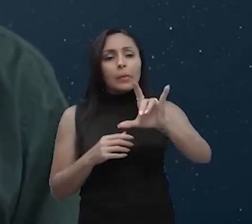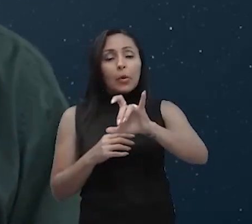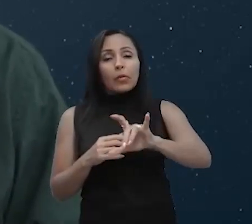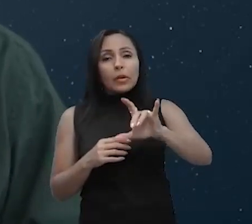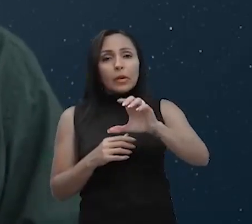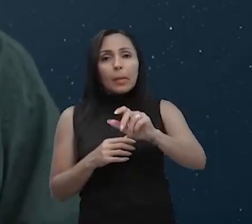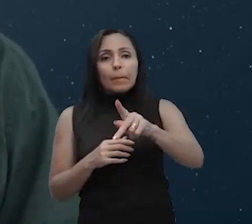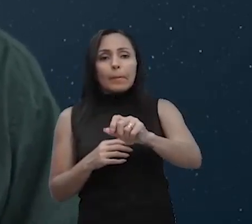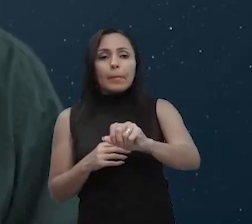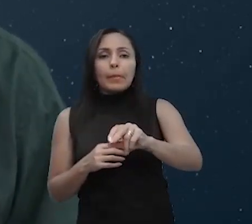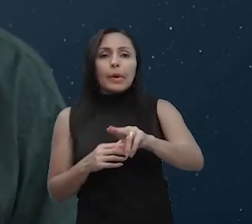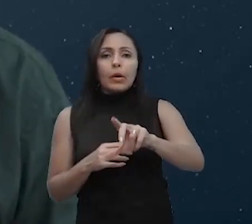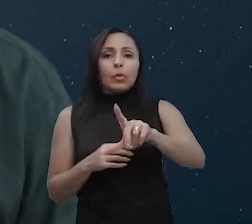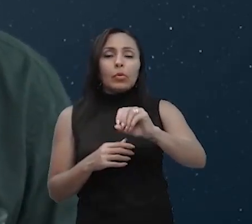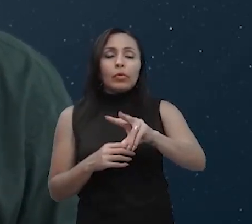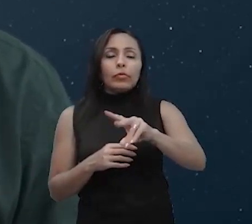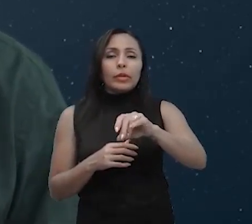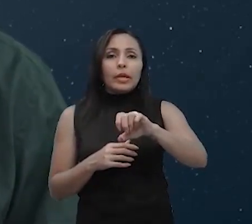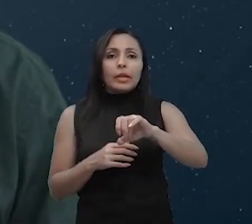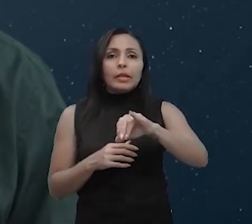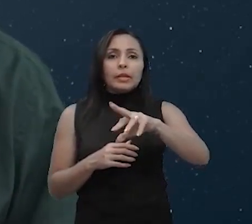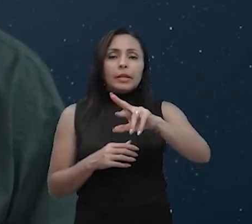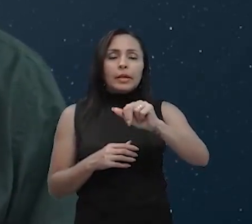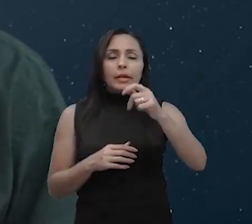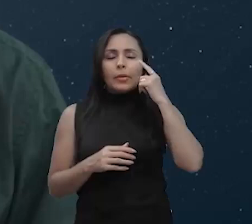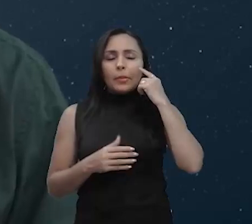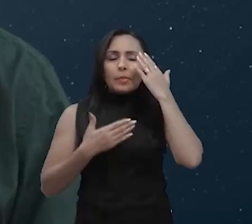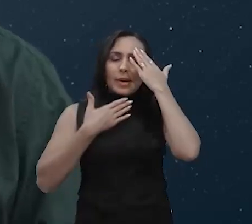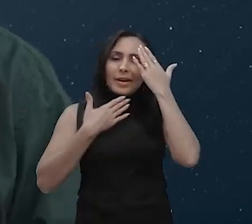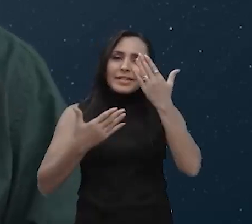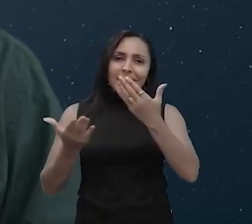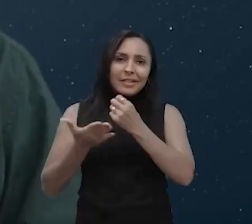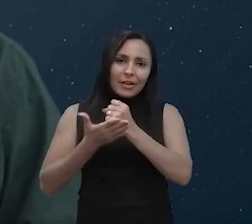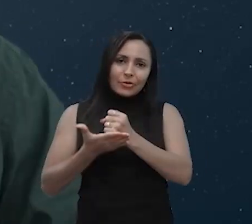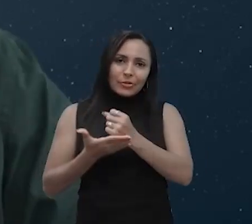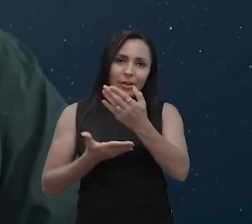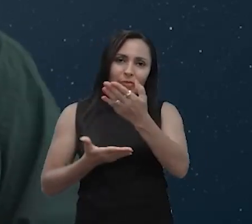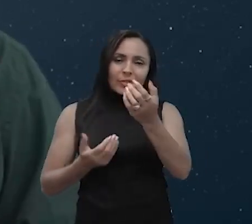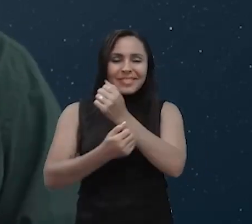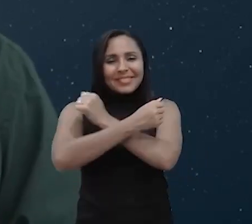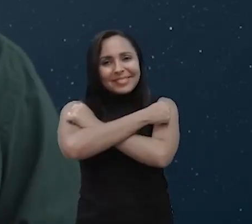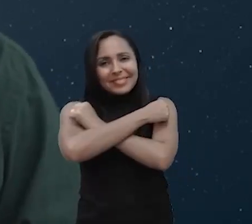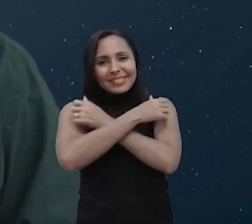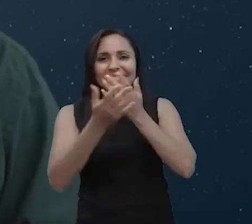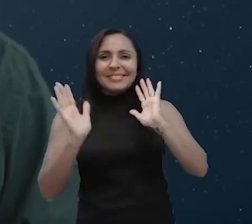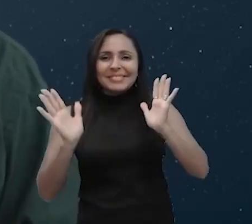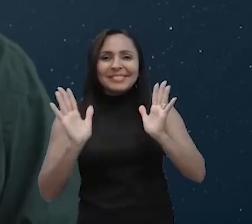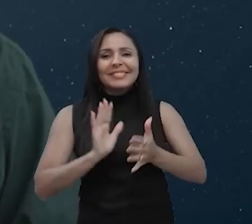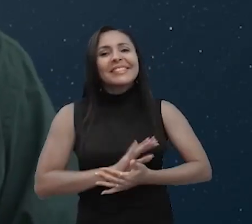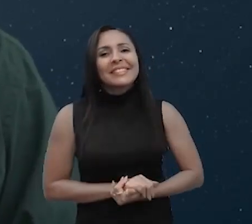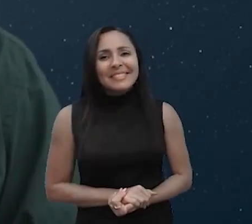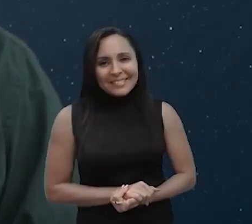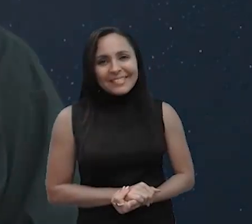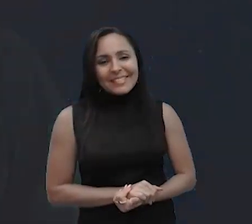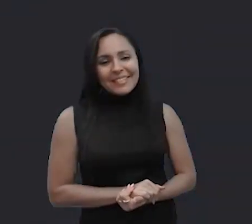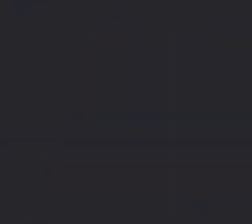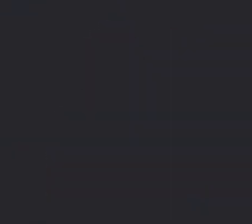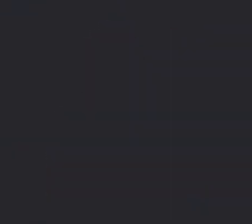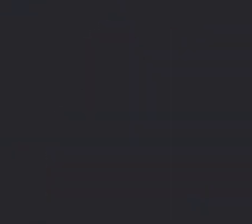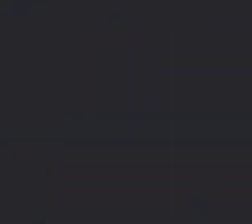@Paulo Vieira Hipnose. Eu tenho o maior prazer em poder te ajudar nessa caminhada. Um grande abraço e até a nossa próxima aula. Tchau, tchau!